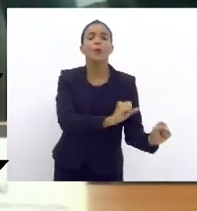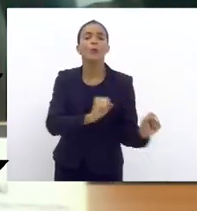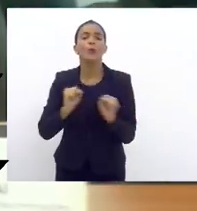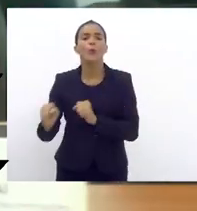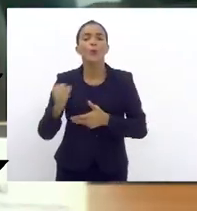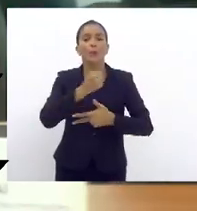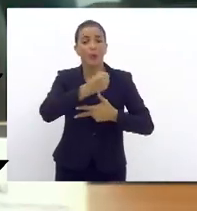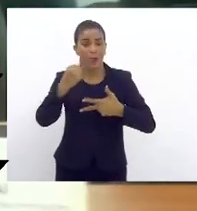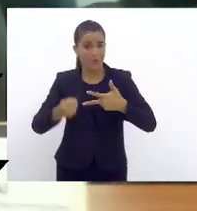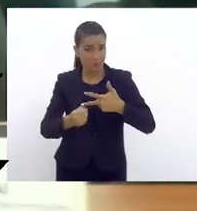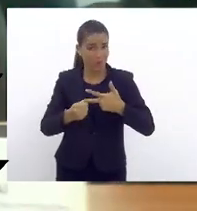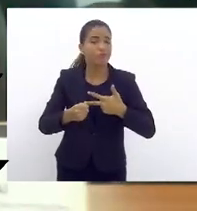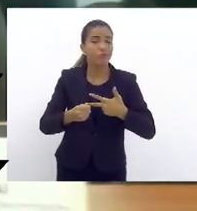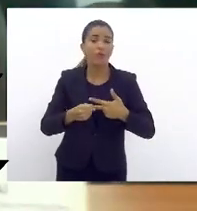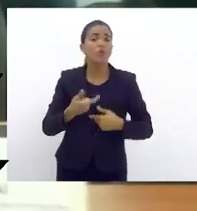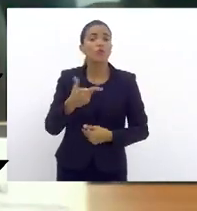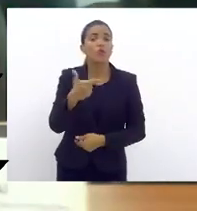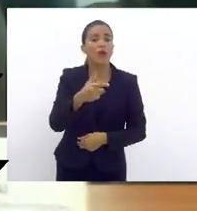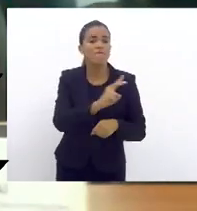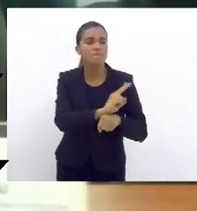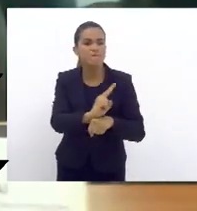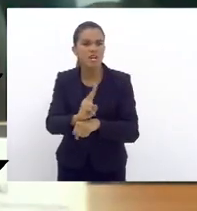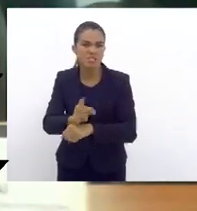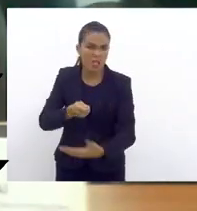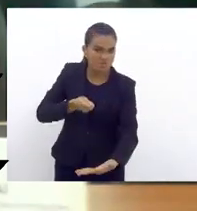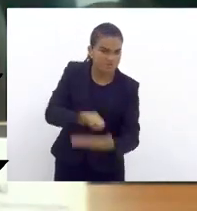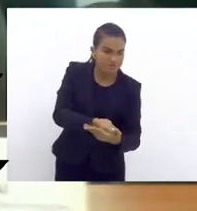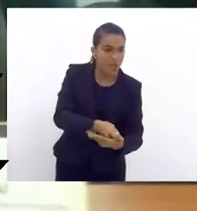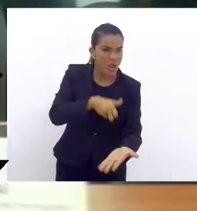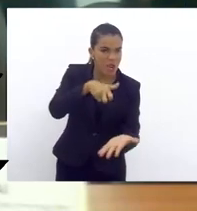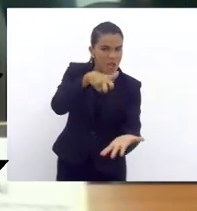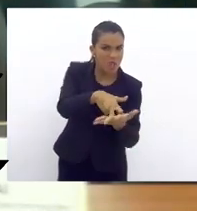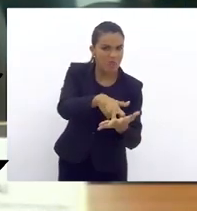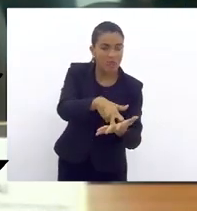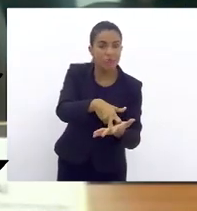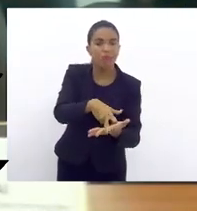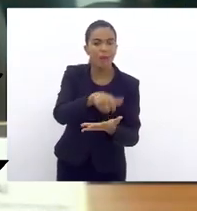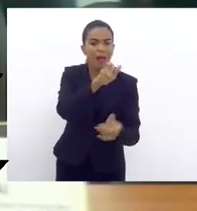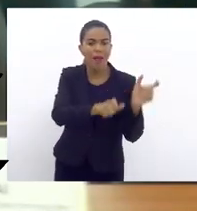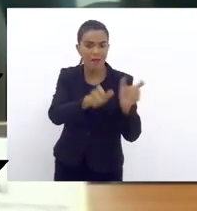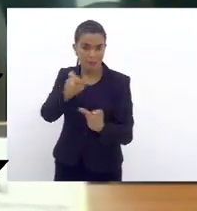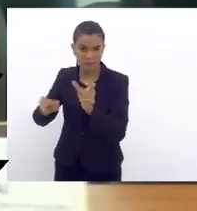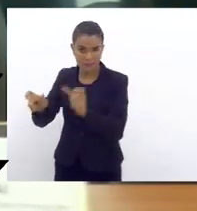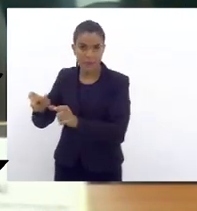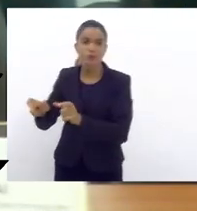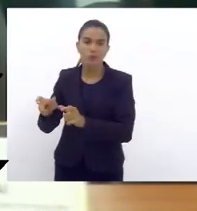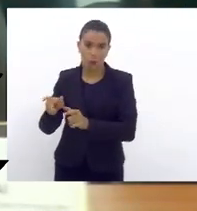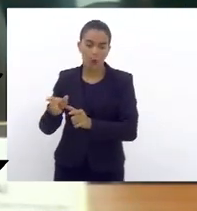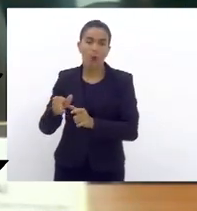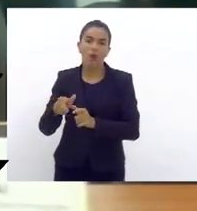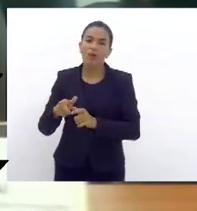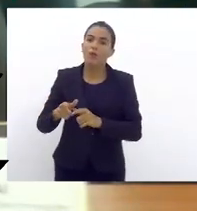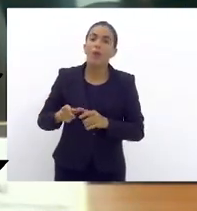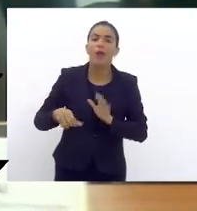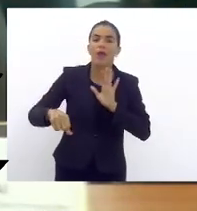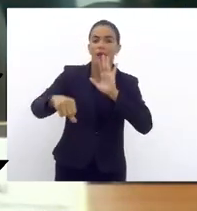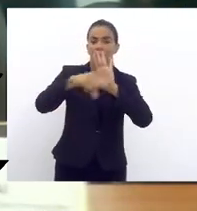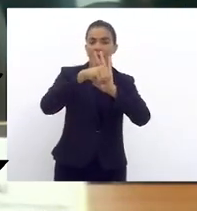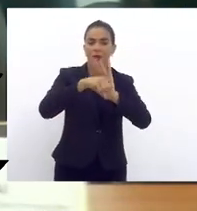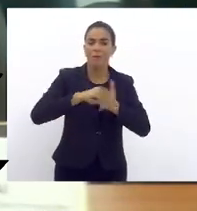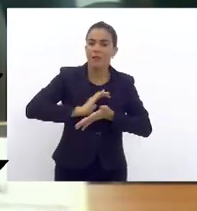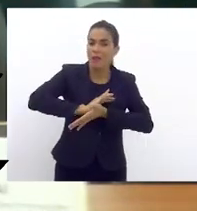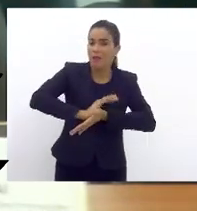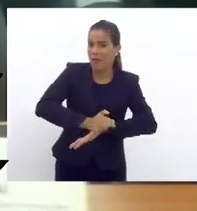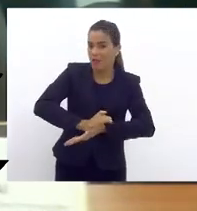de estabelecer é fiscalização mais rigorosa e punição para esses agentes que cometem o crime de intolerância